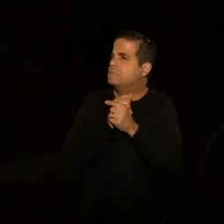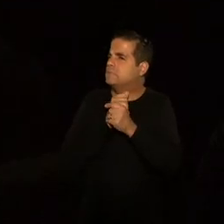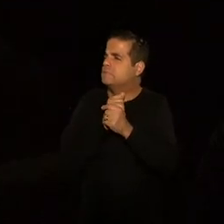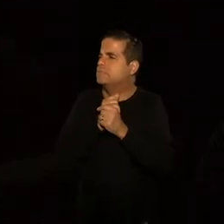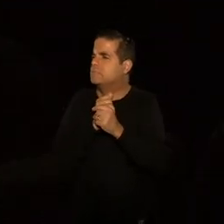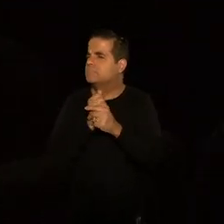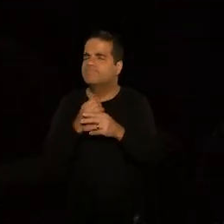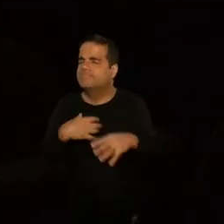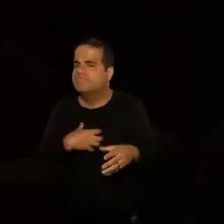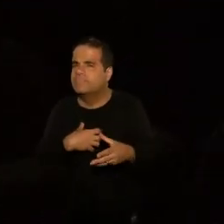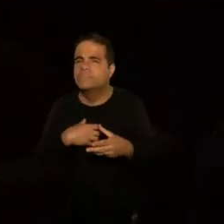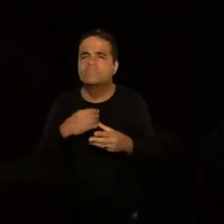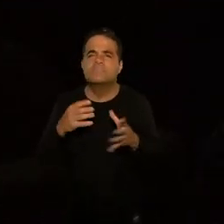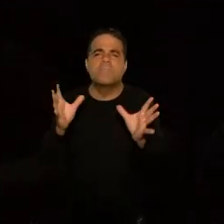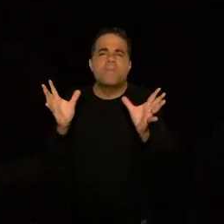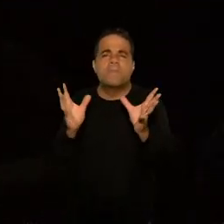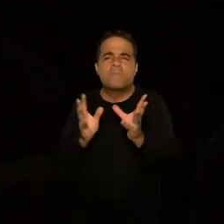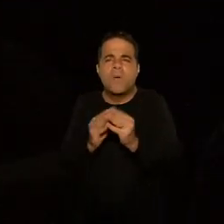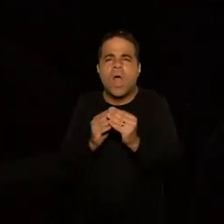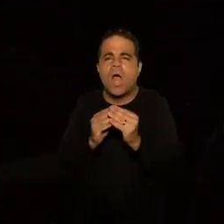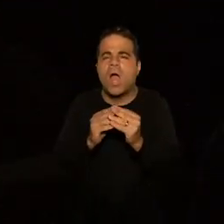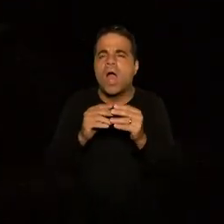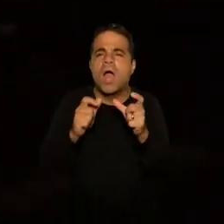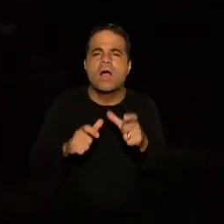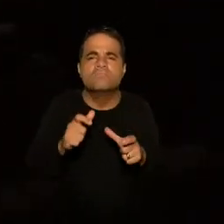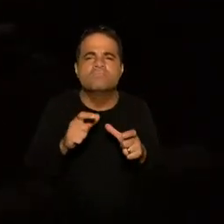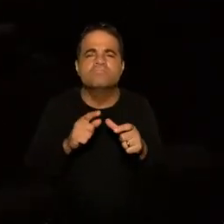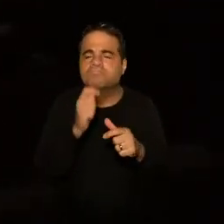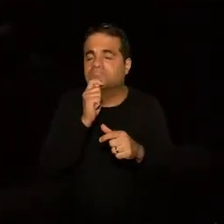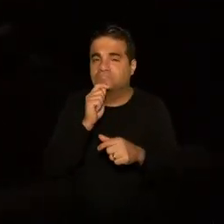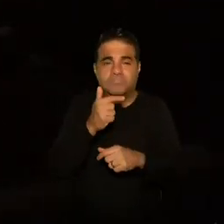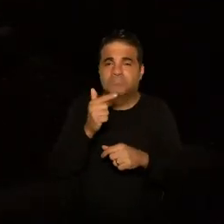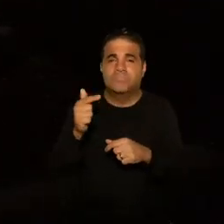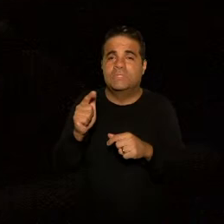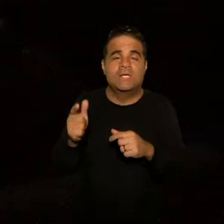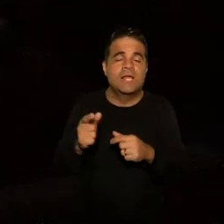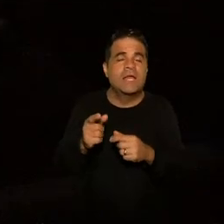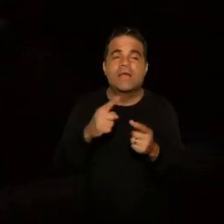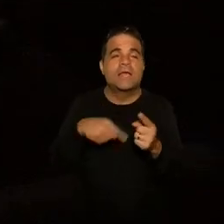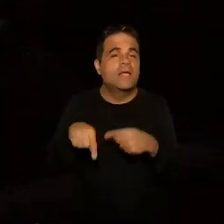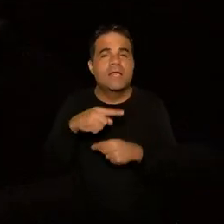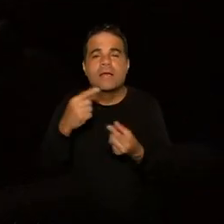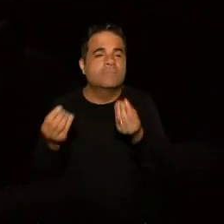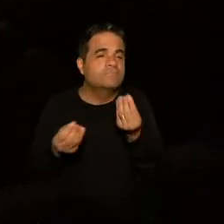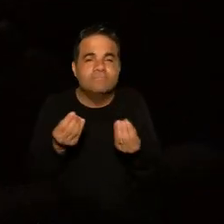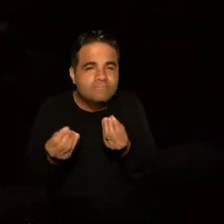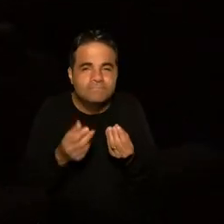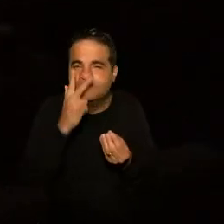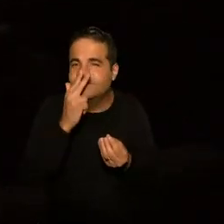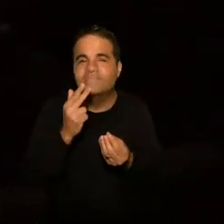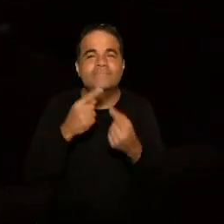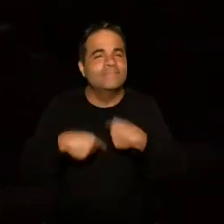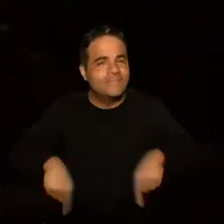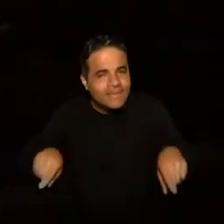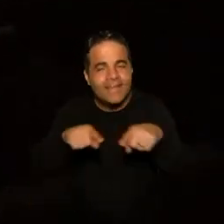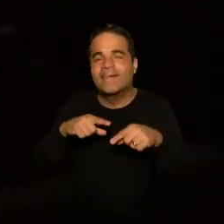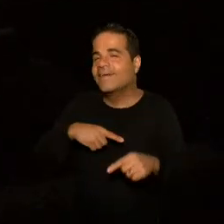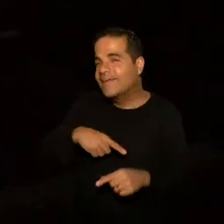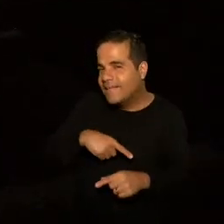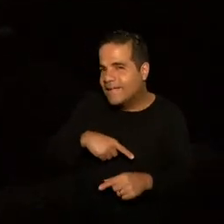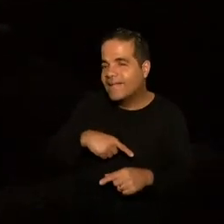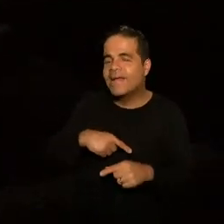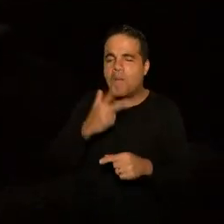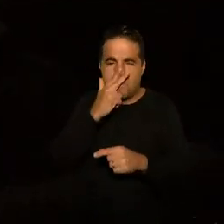de uma maneira mais simplificada onde muitas vezes não há uma aceitação onde não parece ter uma